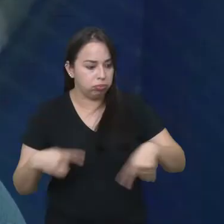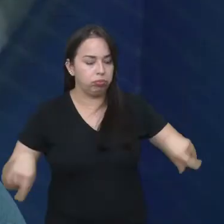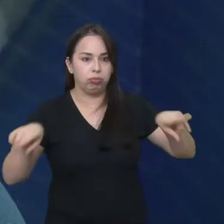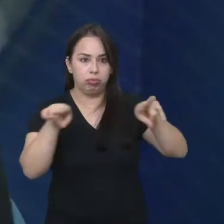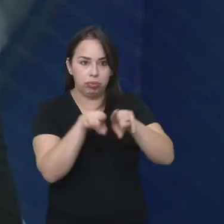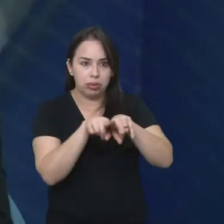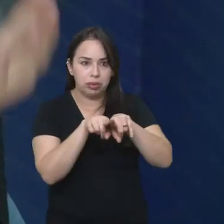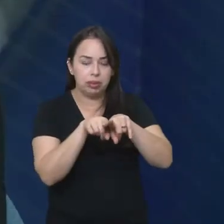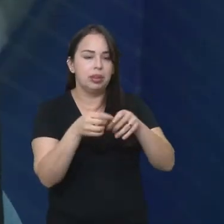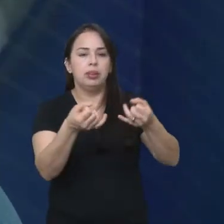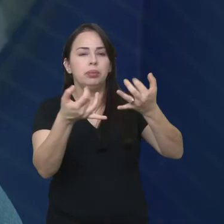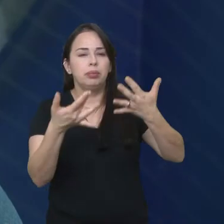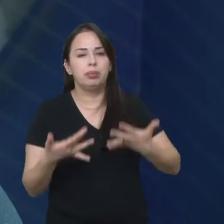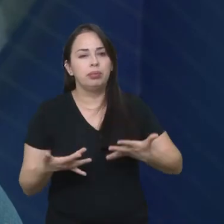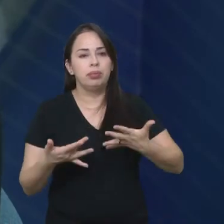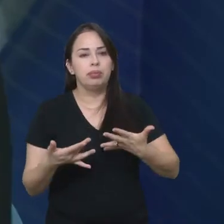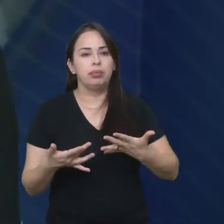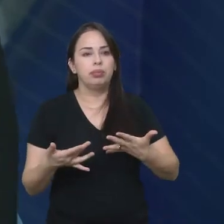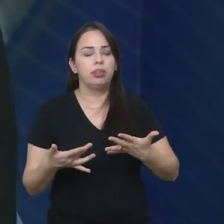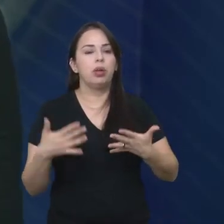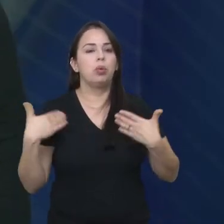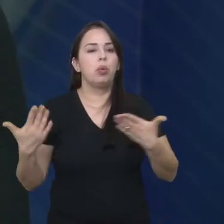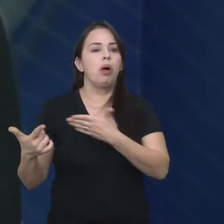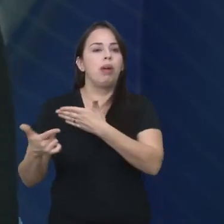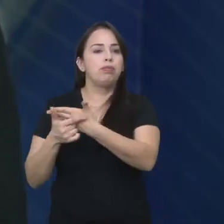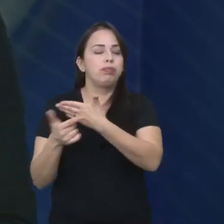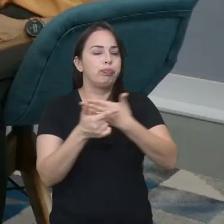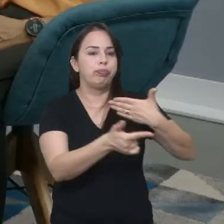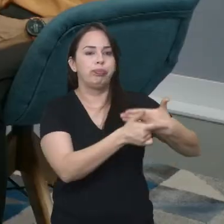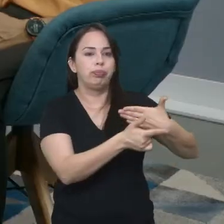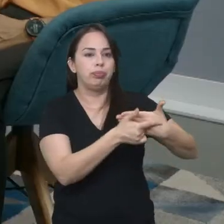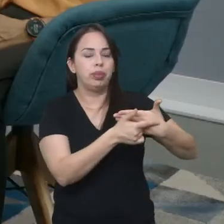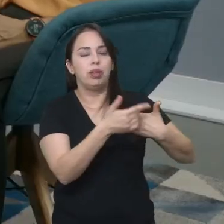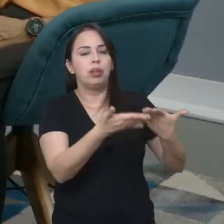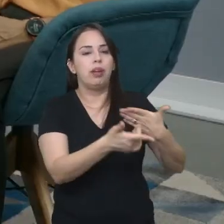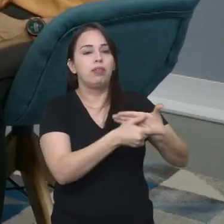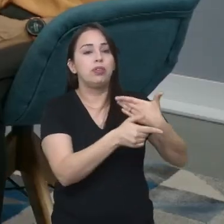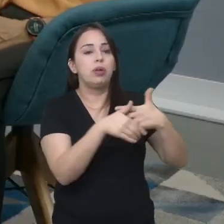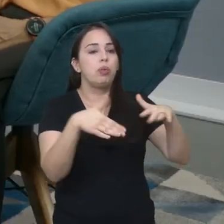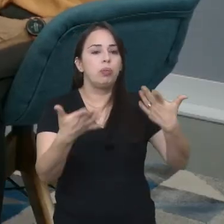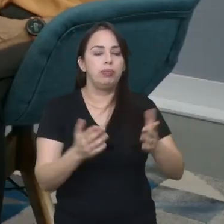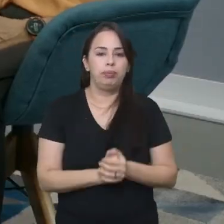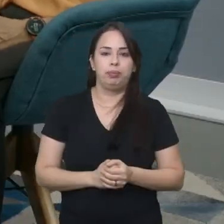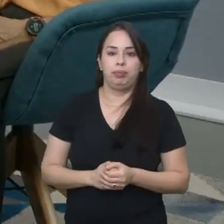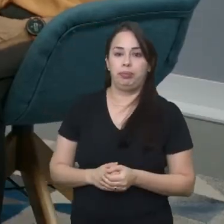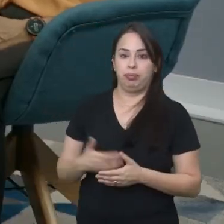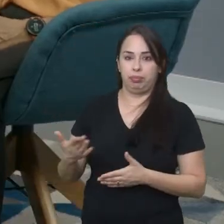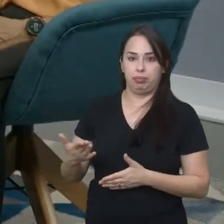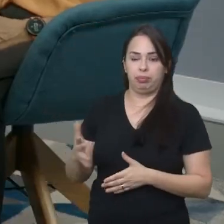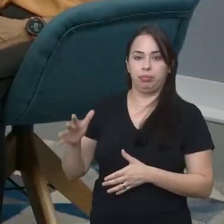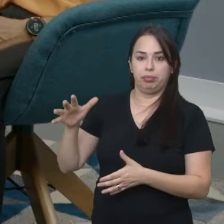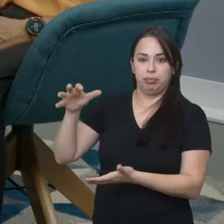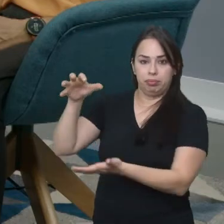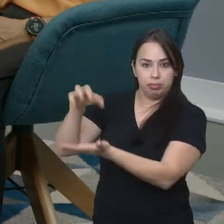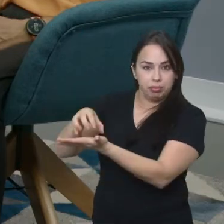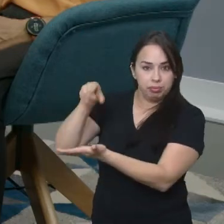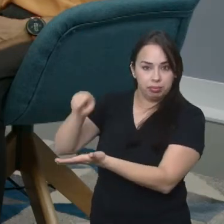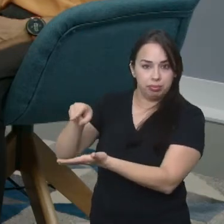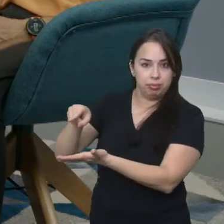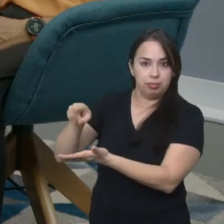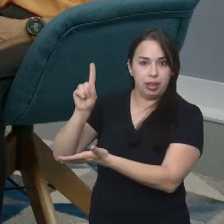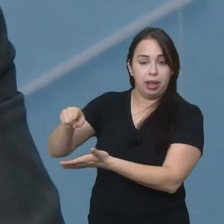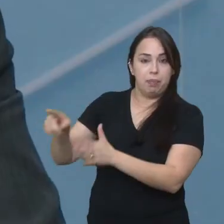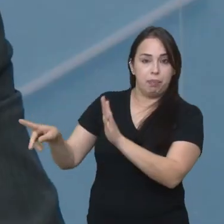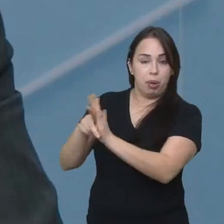SEDECA nesse sentido? Explica para a gente qual que é a função do SEDECA. Então, o Conselho Tutelar é um